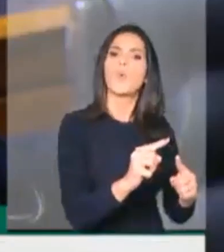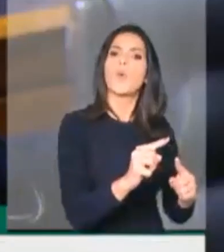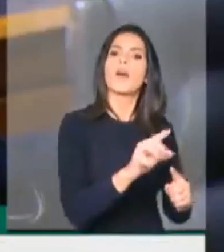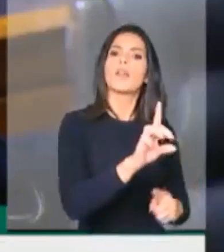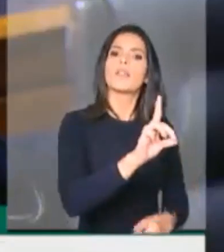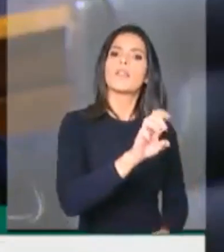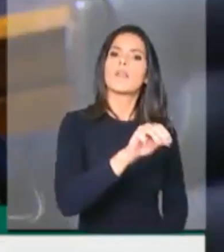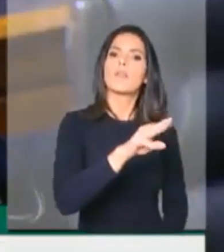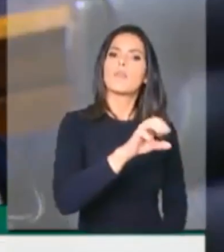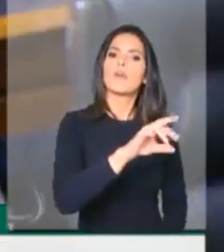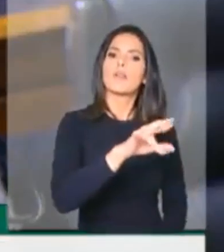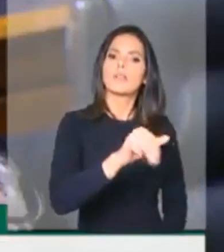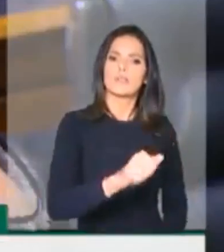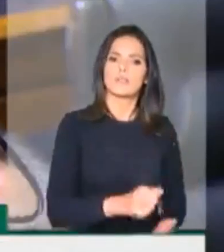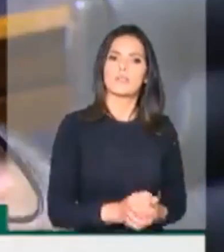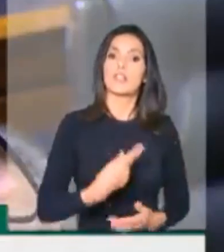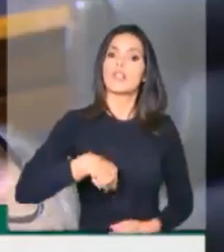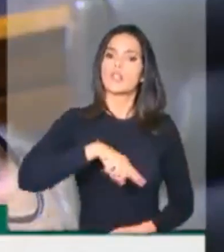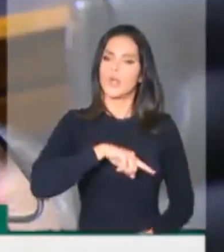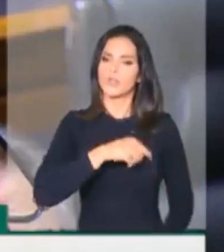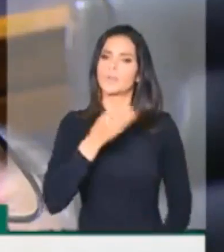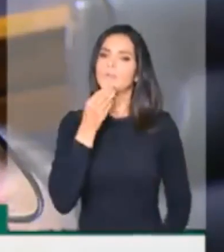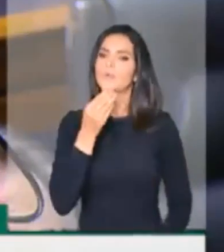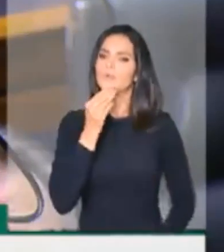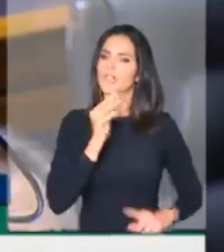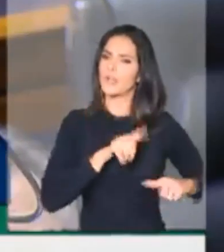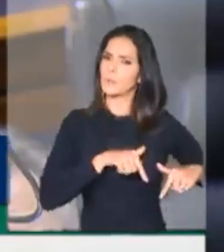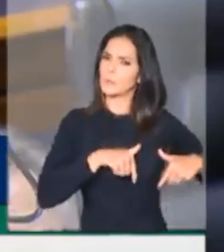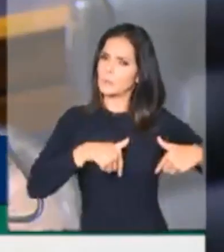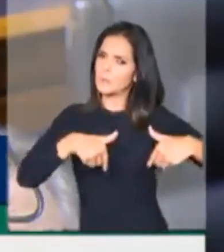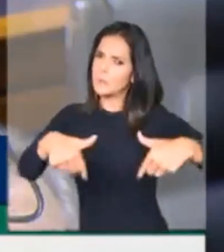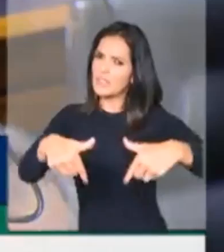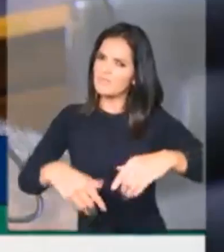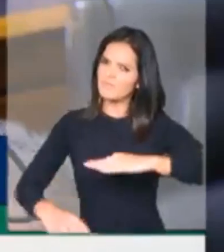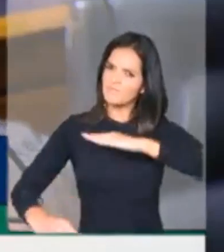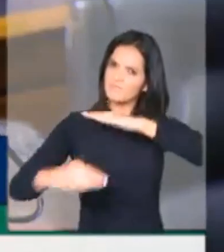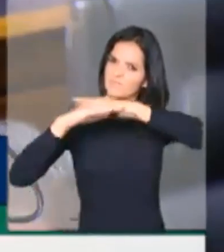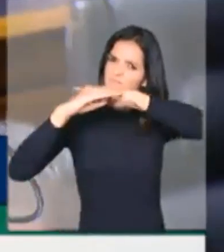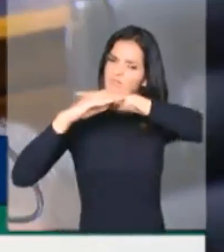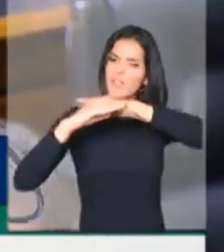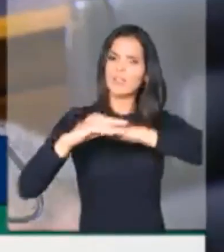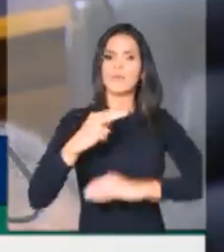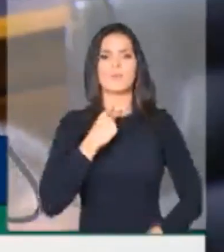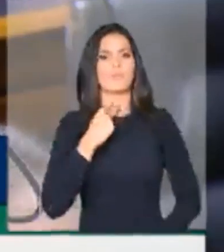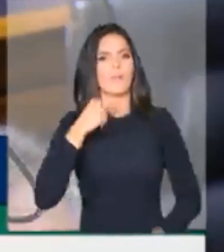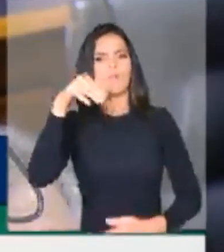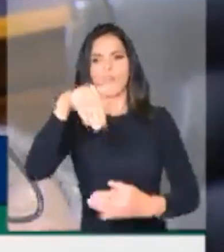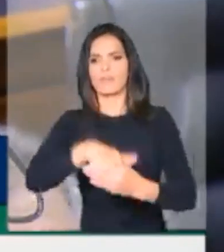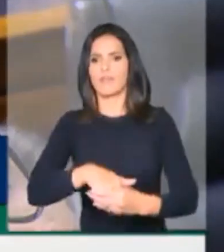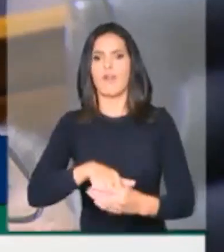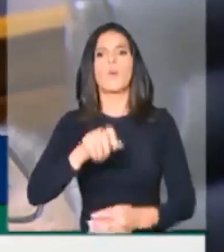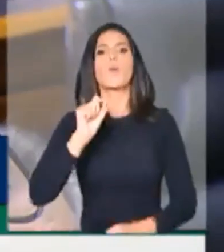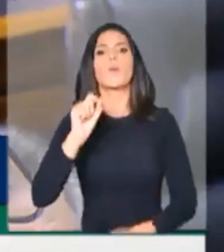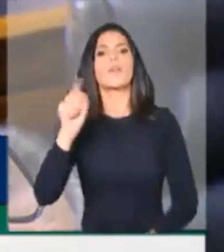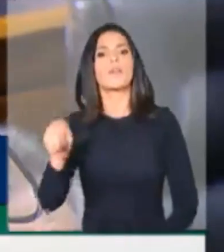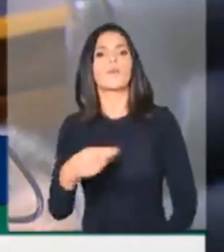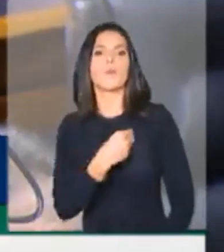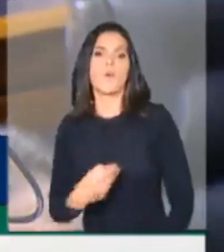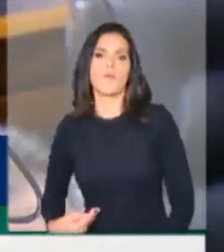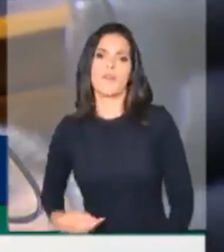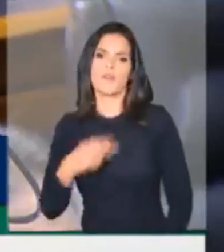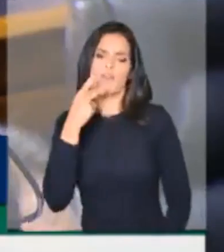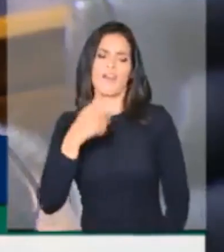Congresso precisava reagir à altura. Não podemos votar diante de um passa-moleque dado pelo esse governo ao